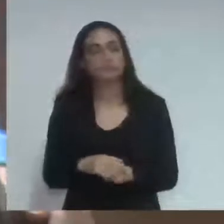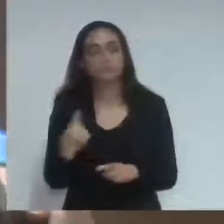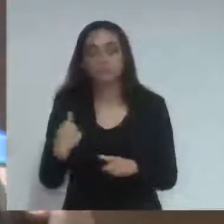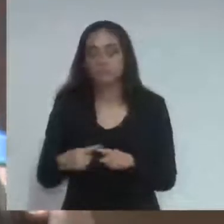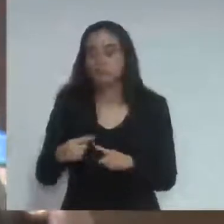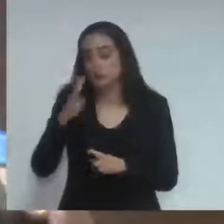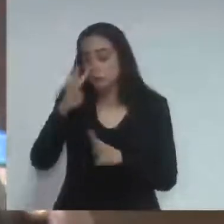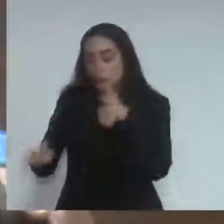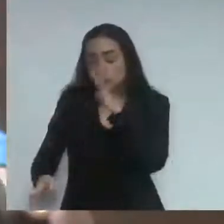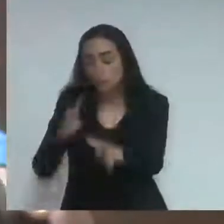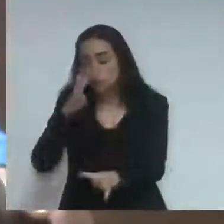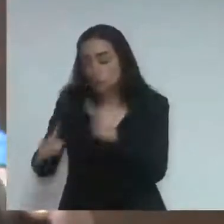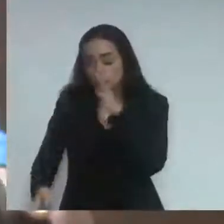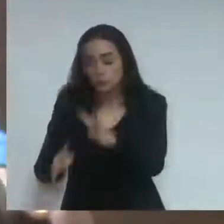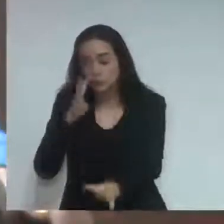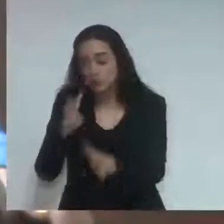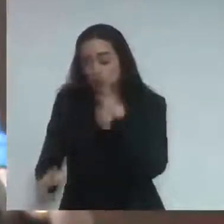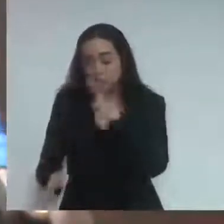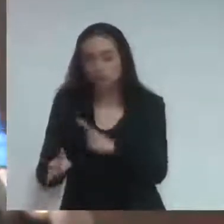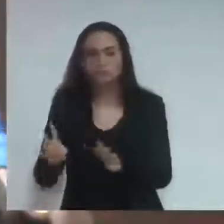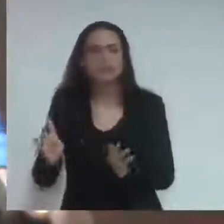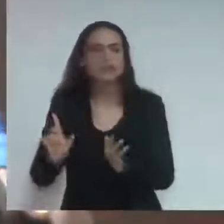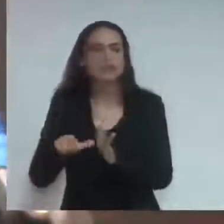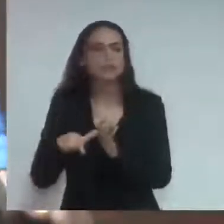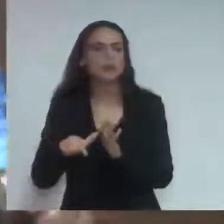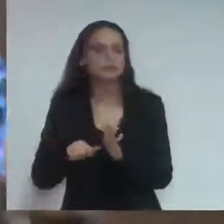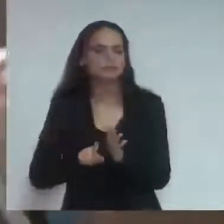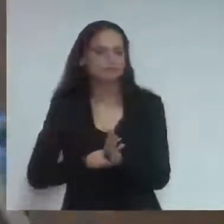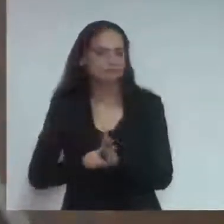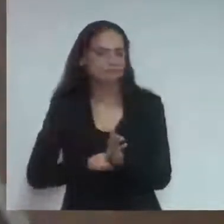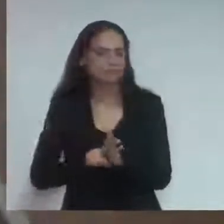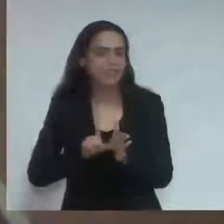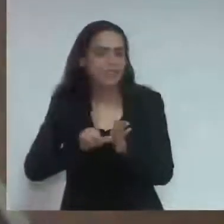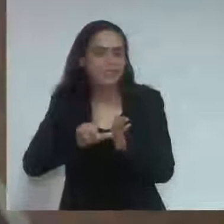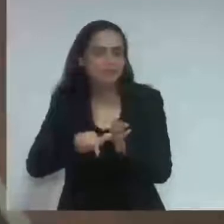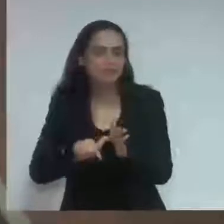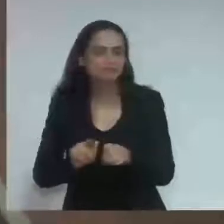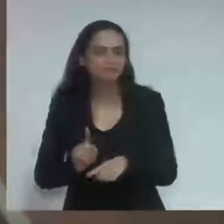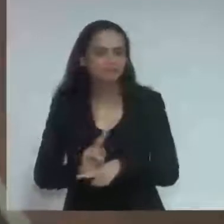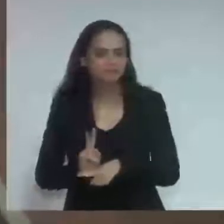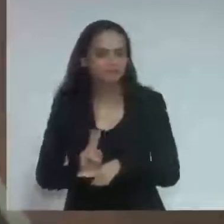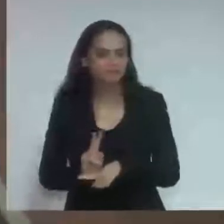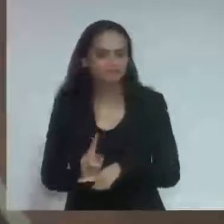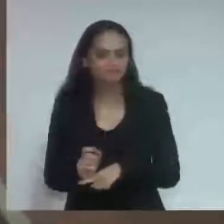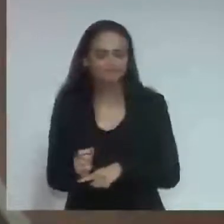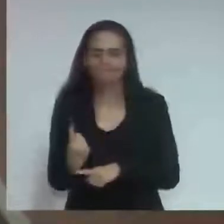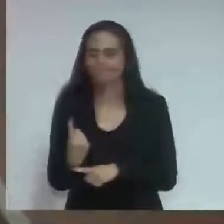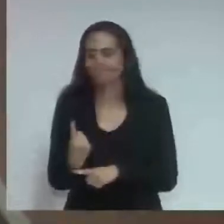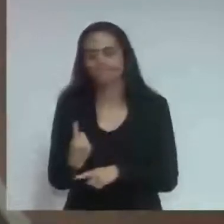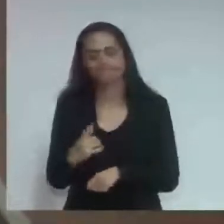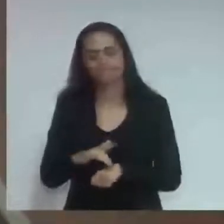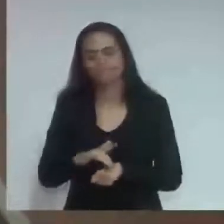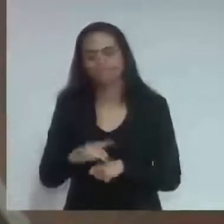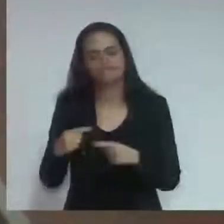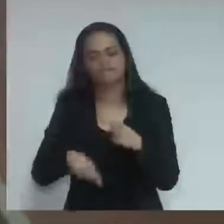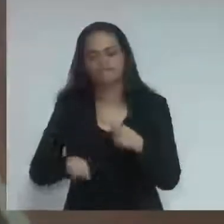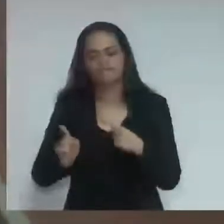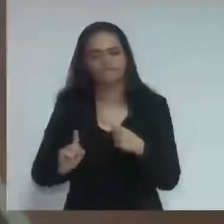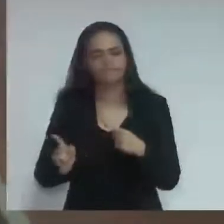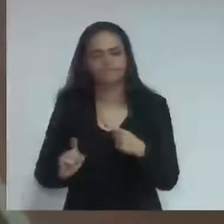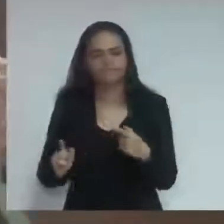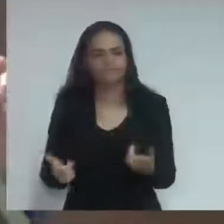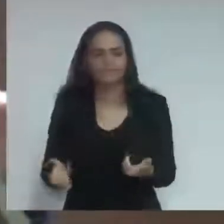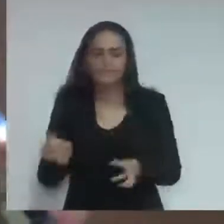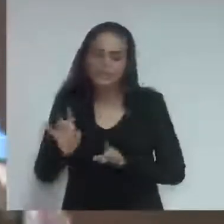depois verificar. Mas, enfim, senhores, cada um responde pelos seus atos de